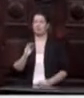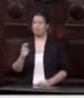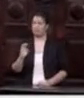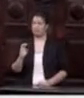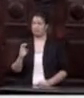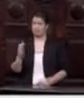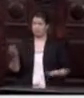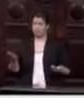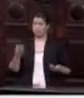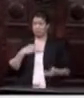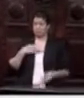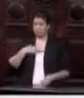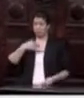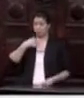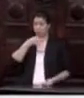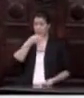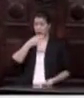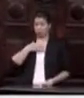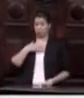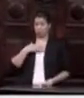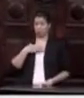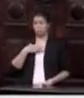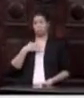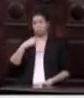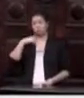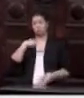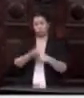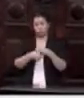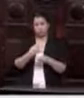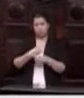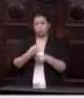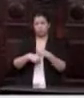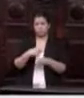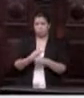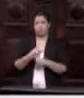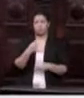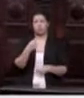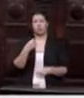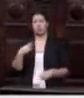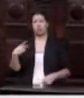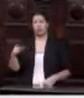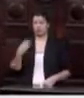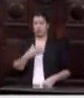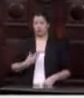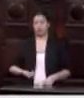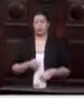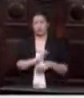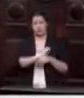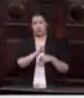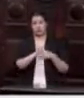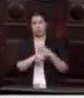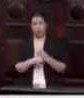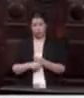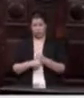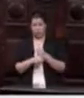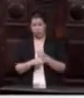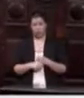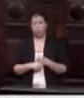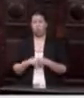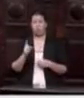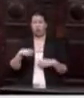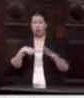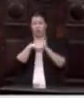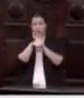leitura, analisar a cada ano as contas do governo estadual é você analisar